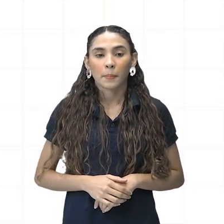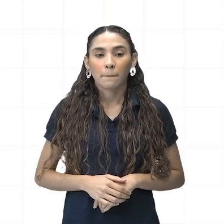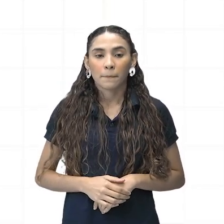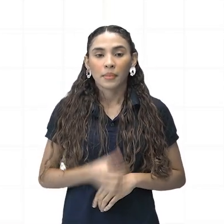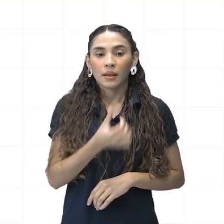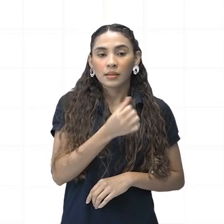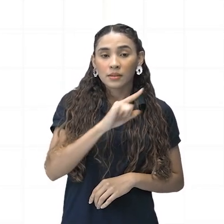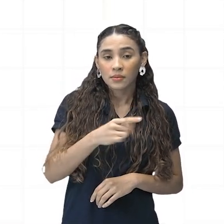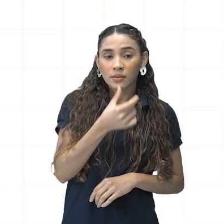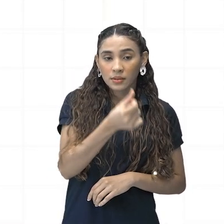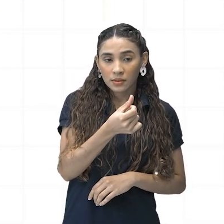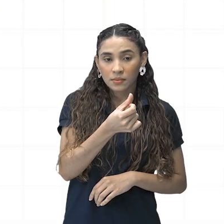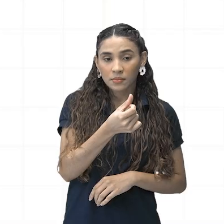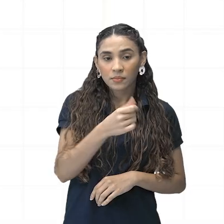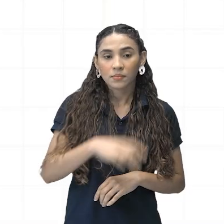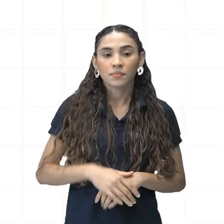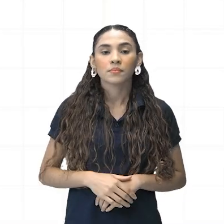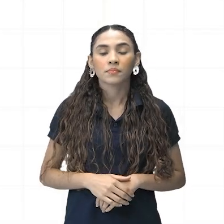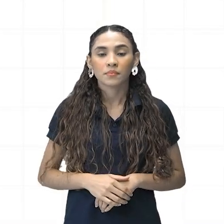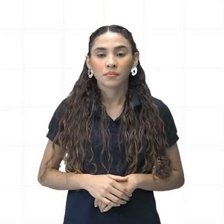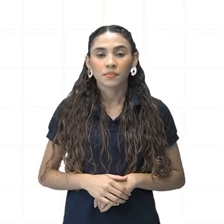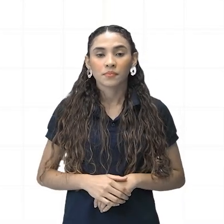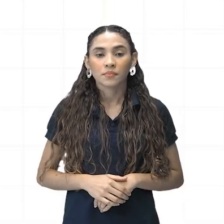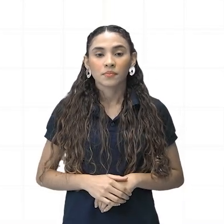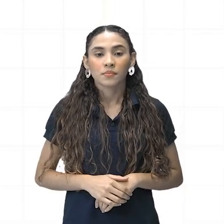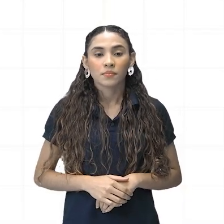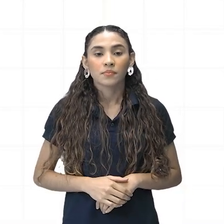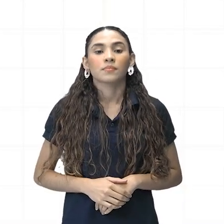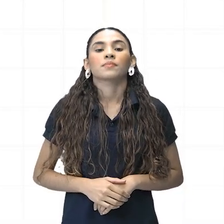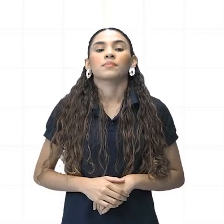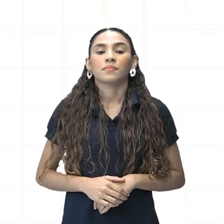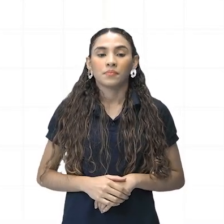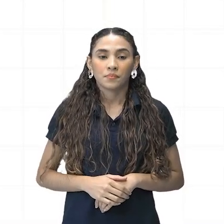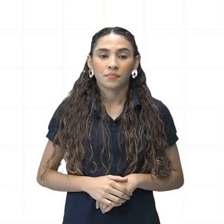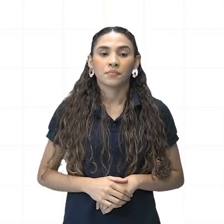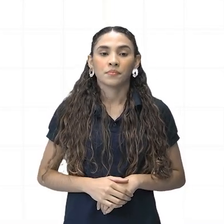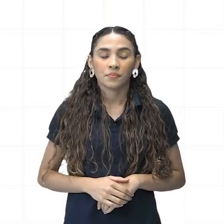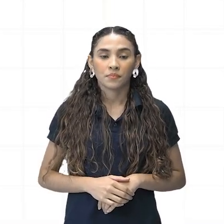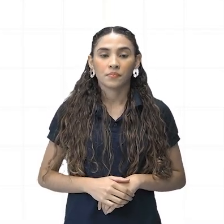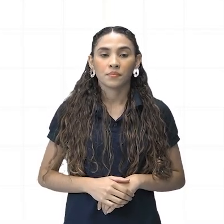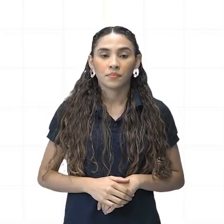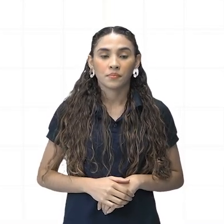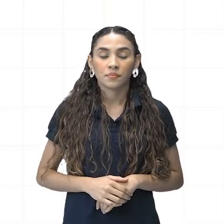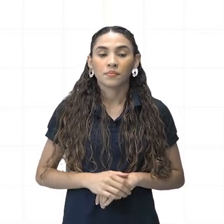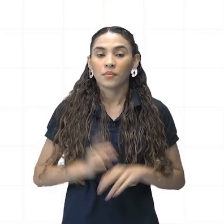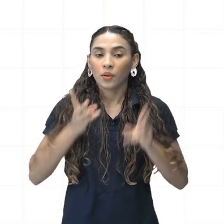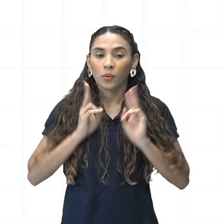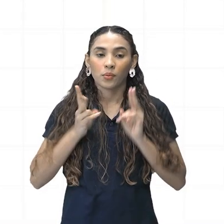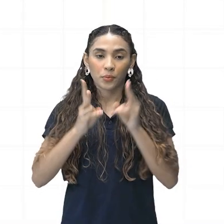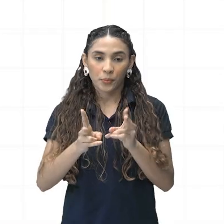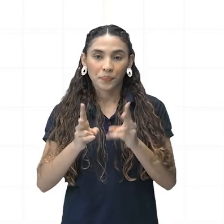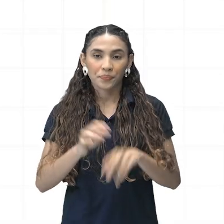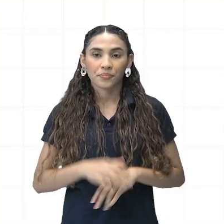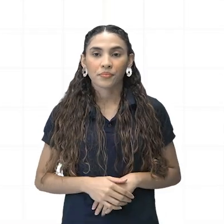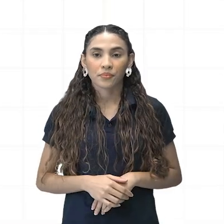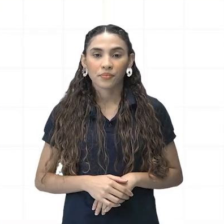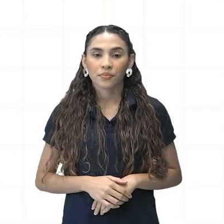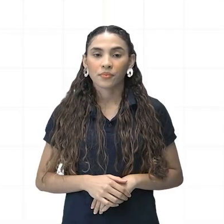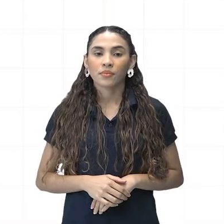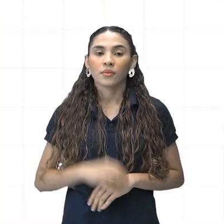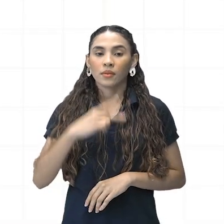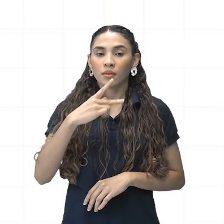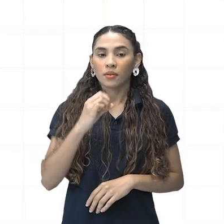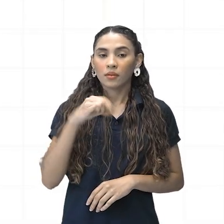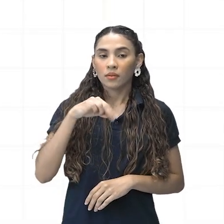a 6,4, mais 0,4, 6,4. E assim sucessivamente. Os